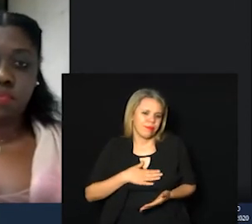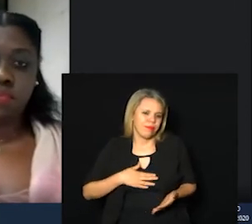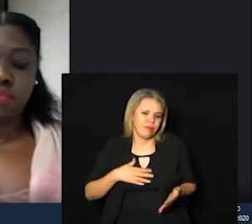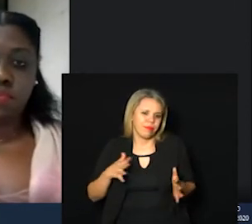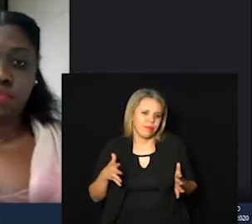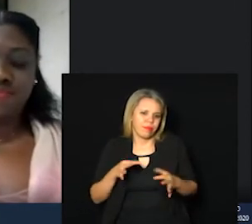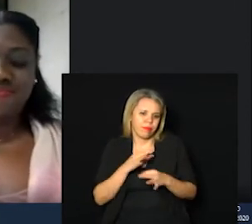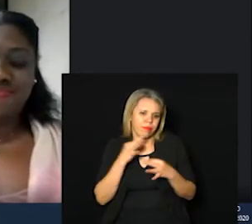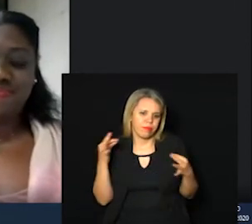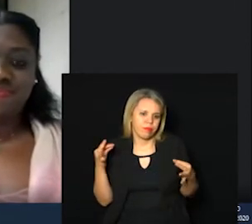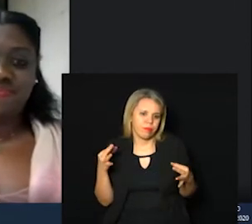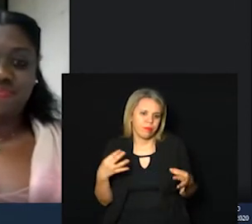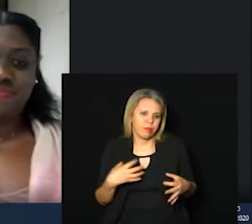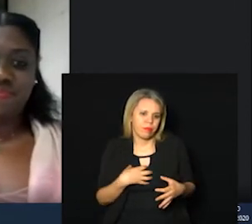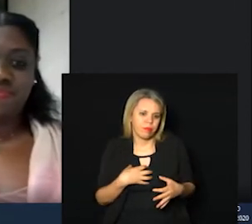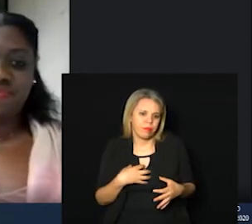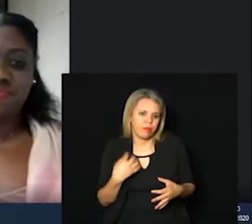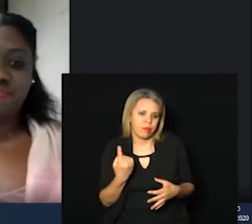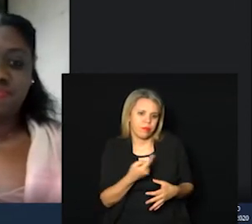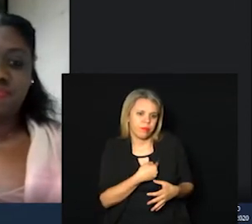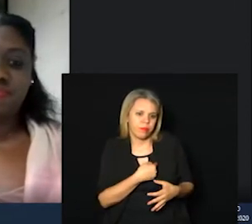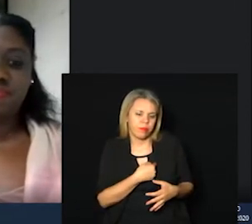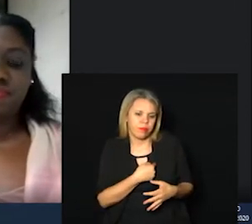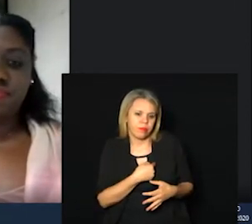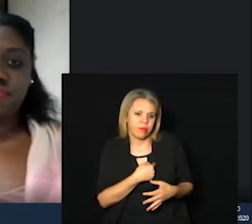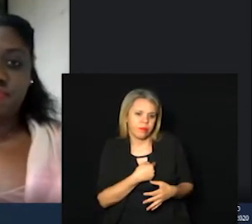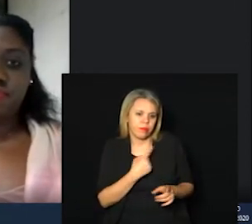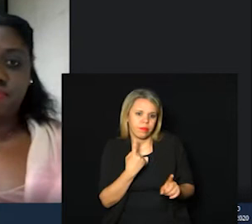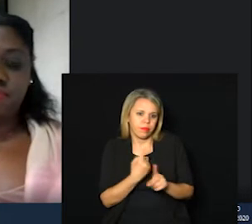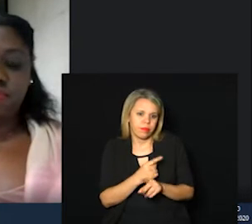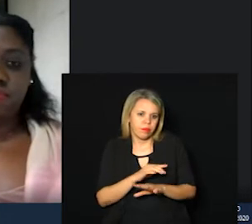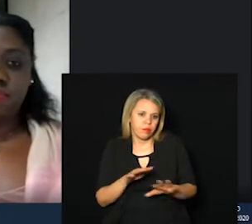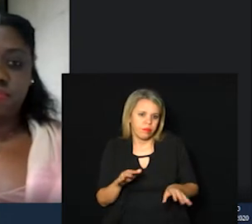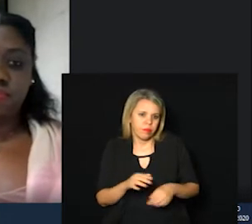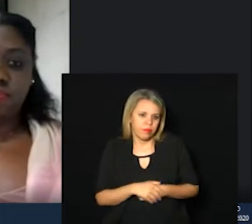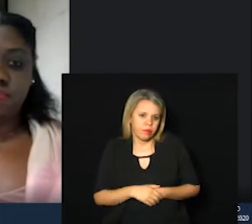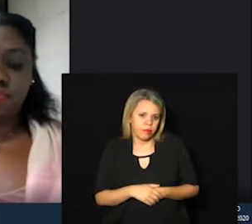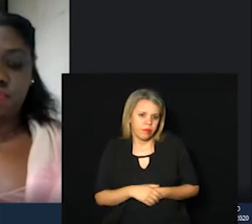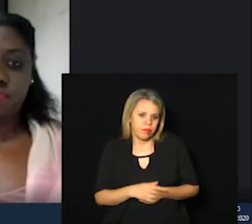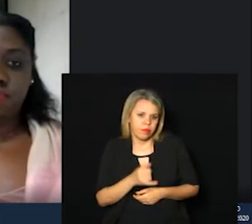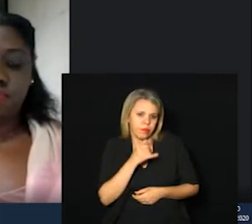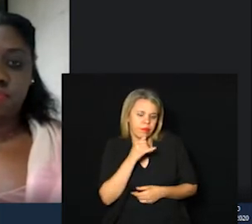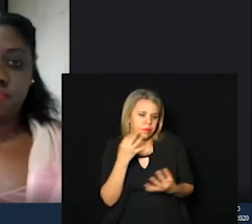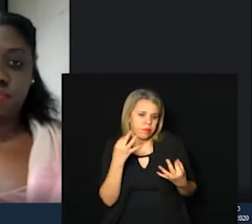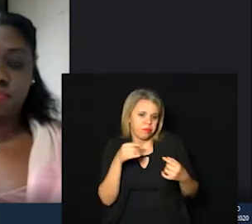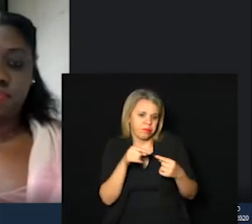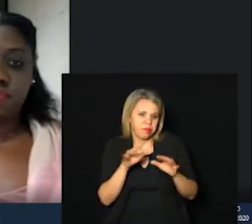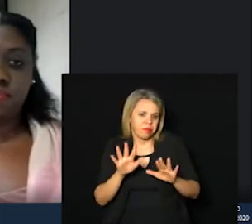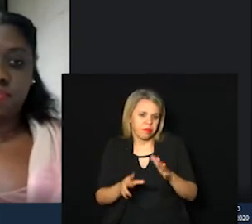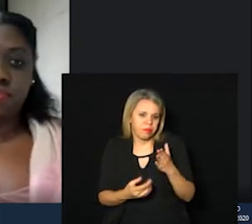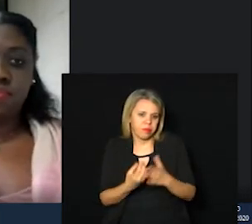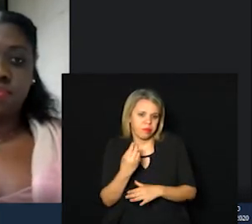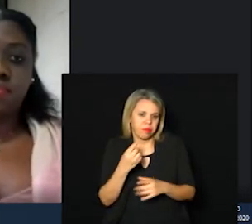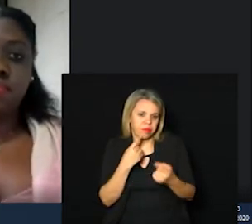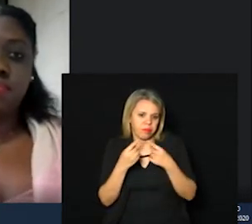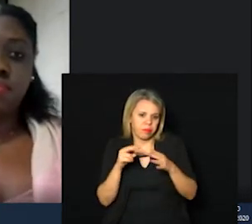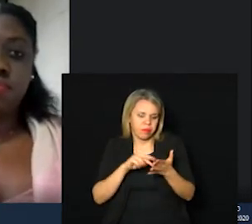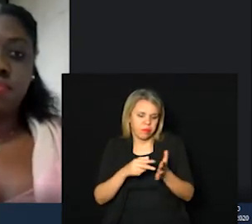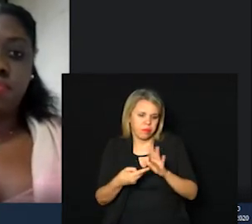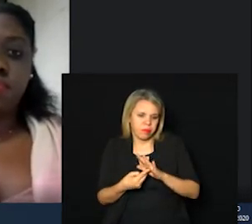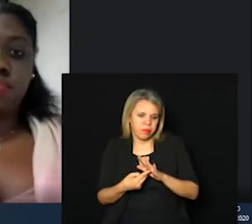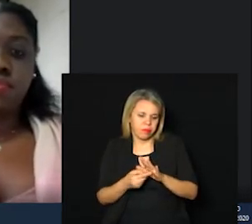fluida, de uma forma que a gente não encontra assim, um casamento perfeito. E aí a palavra dialética também cabe muito